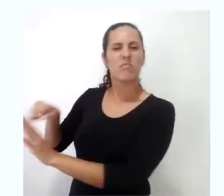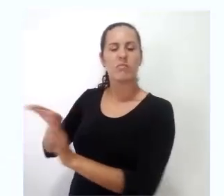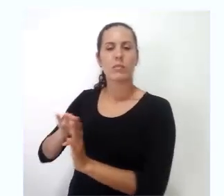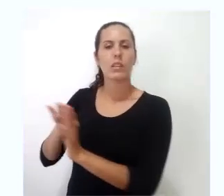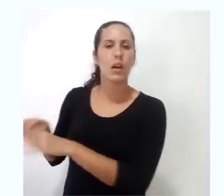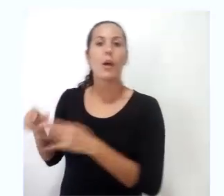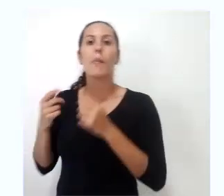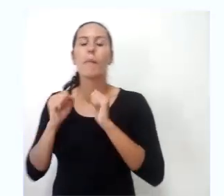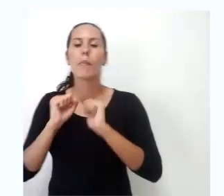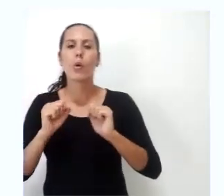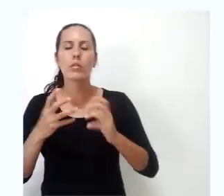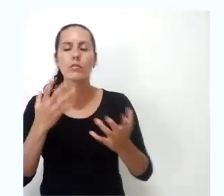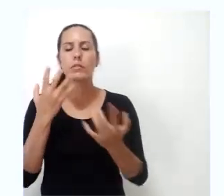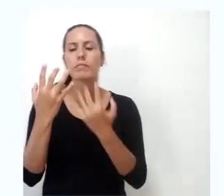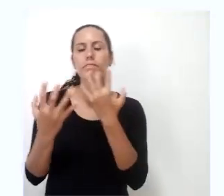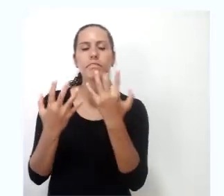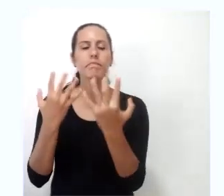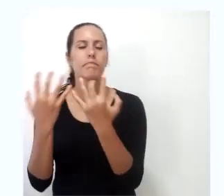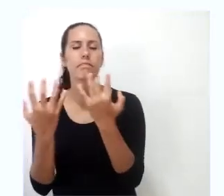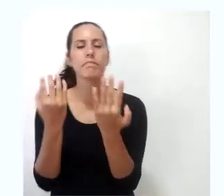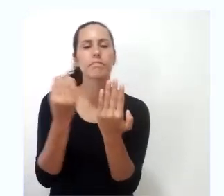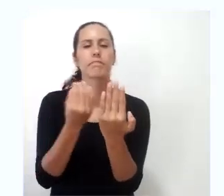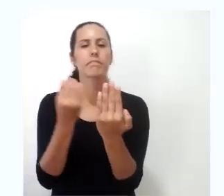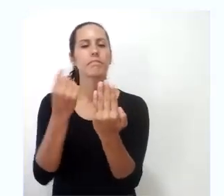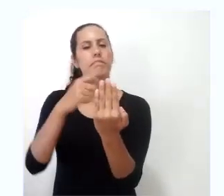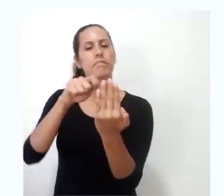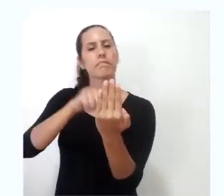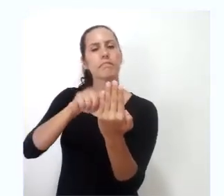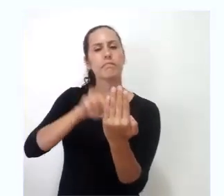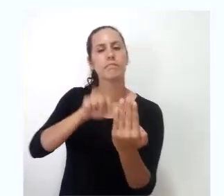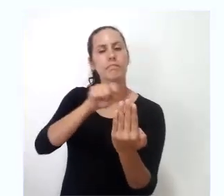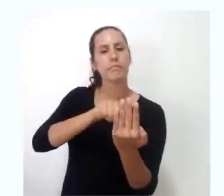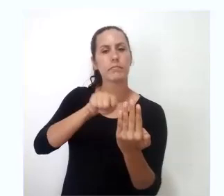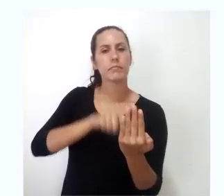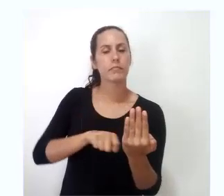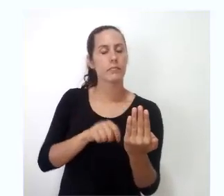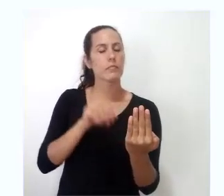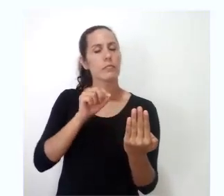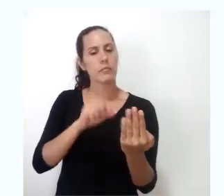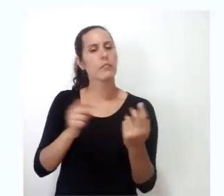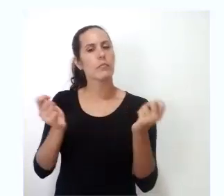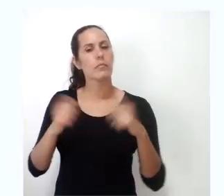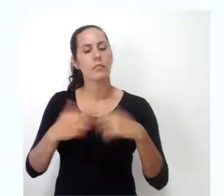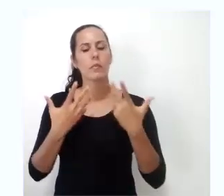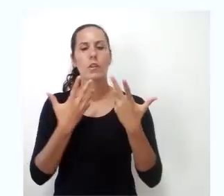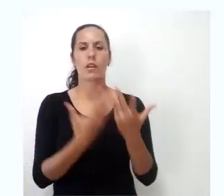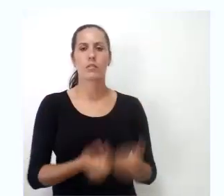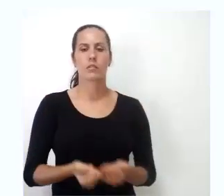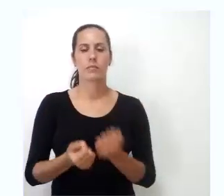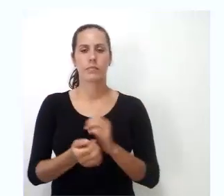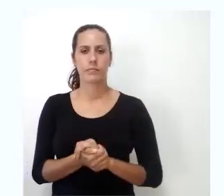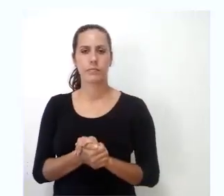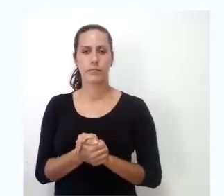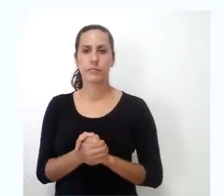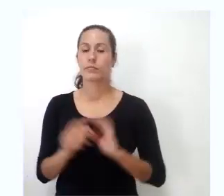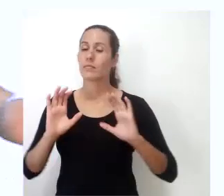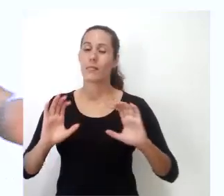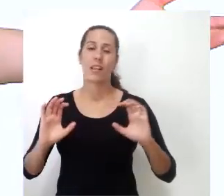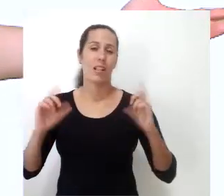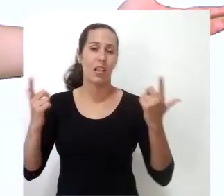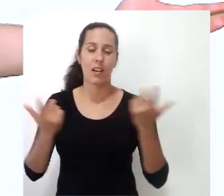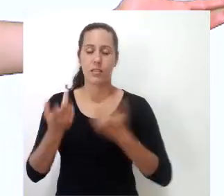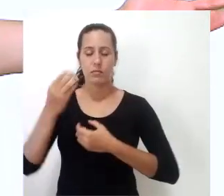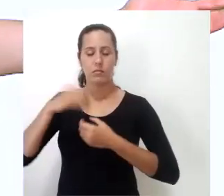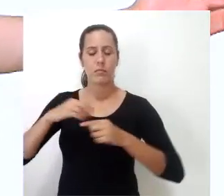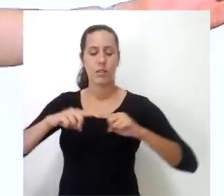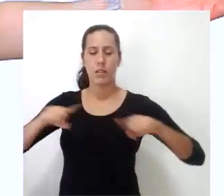uma campanha. Então, é a persuasão, é a sedução, fazer com que a sua ideia seja aceita. E claro que na